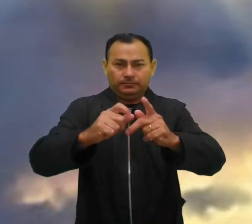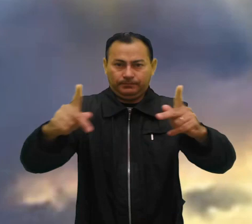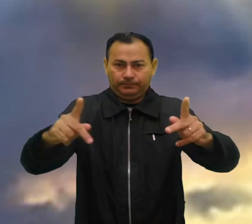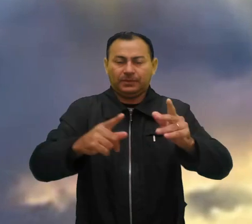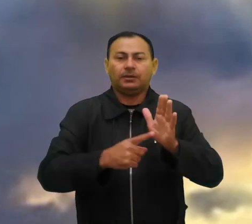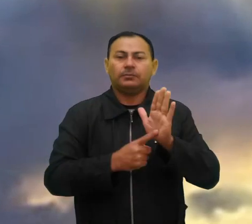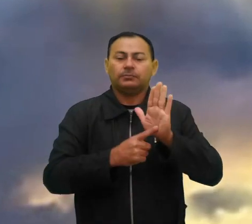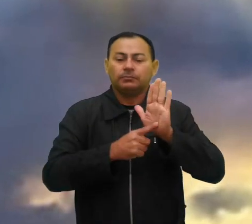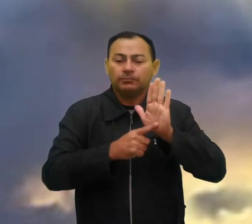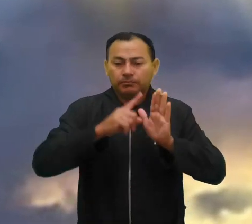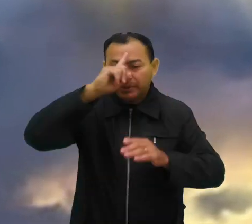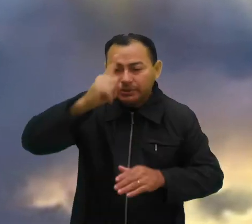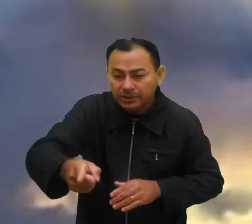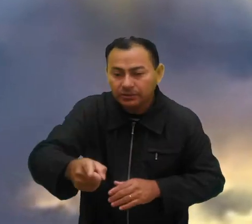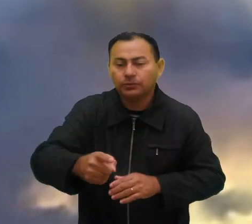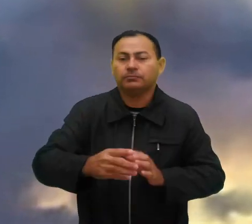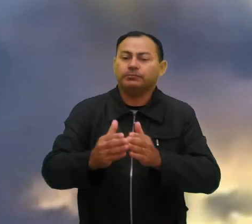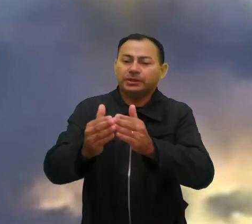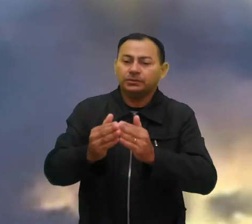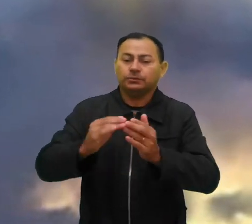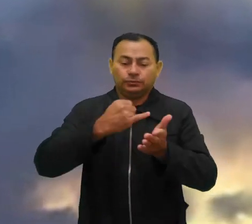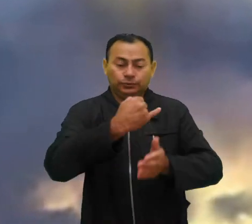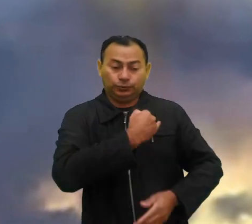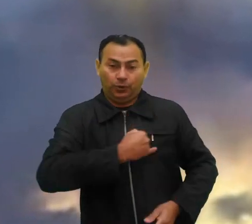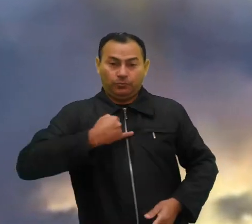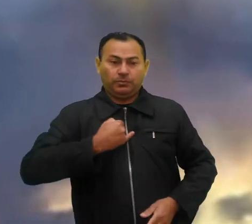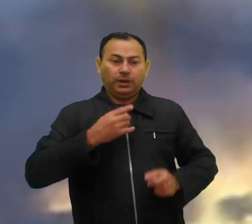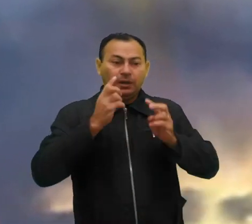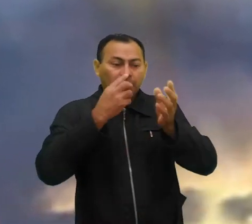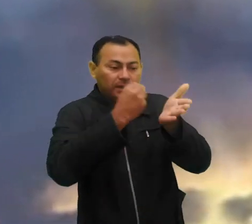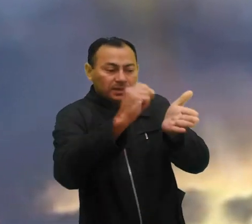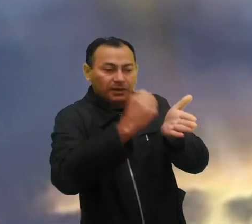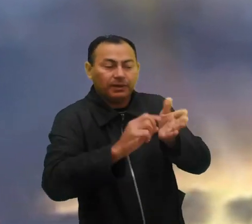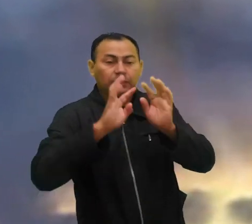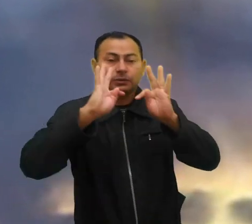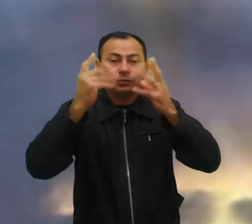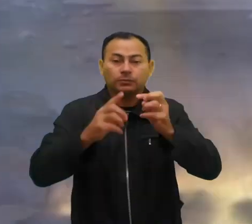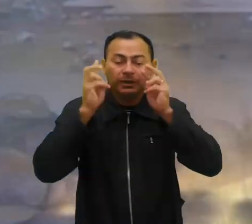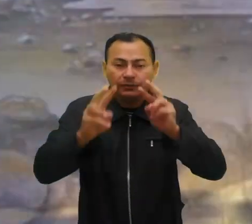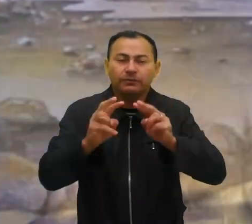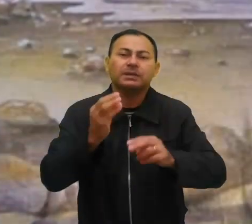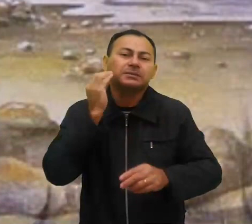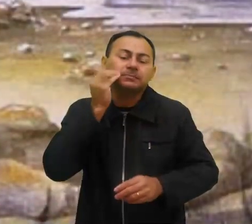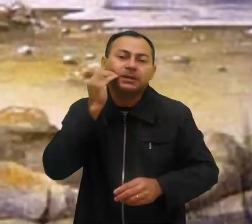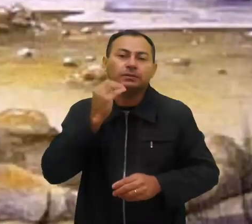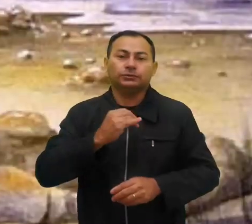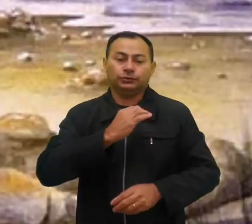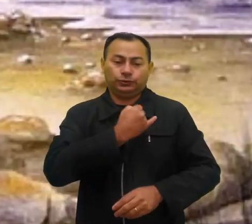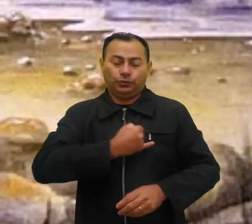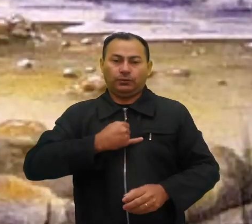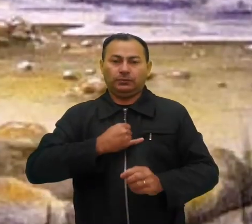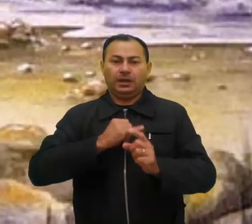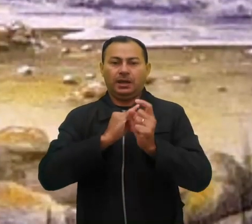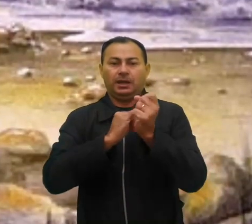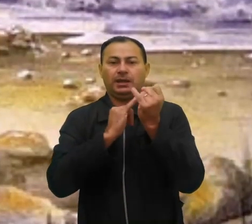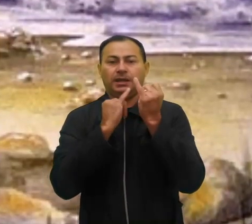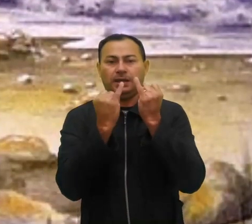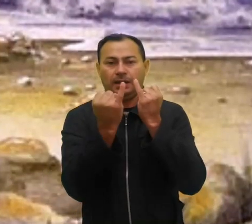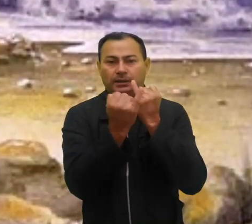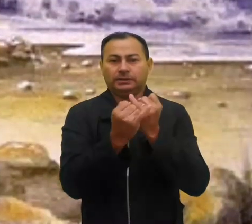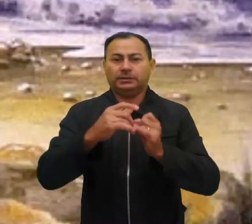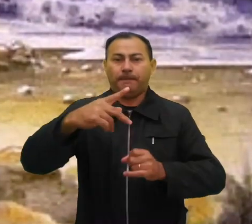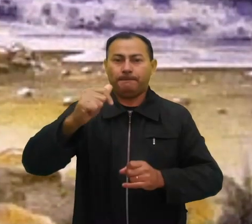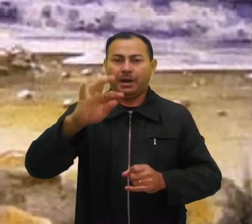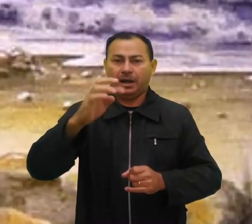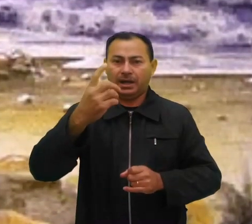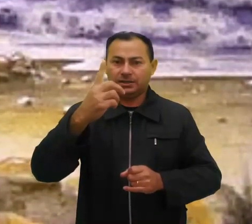estava ordenando que João escrevesse tudo o que viu. Esta experiência de João na ilha de Patmos foi impressionante. Todos os grandes homens de